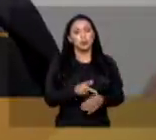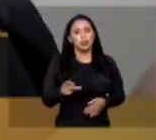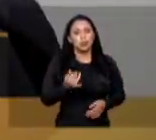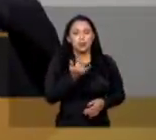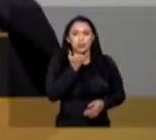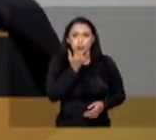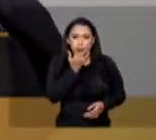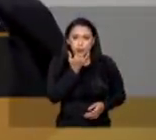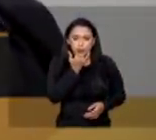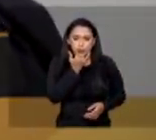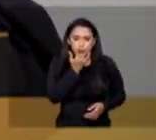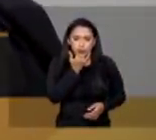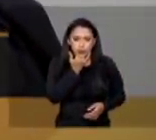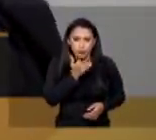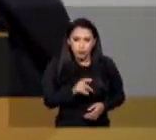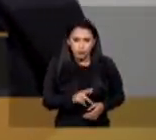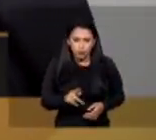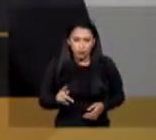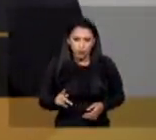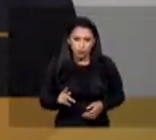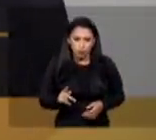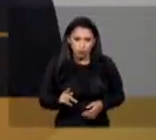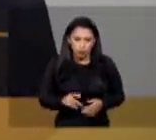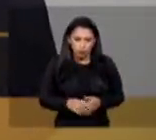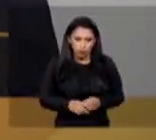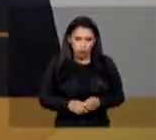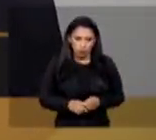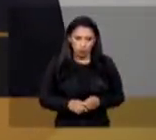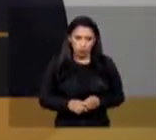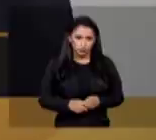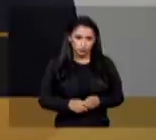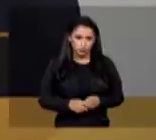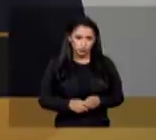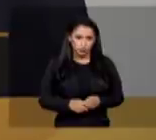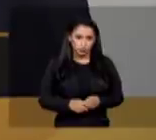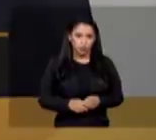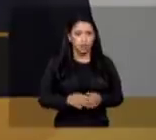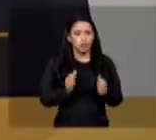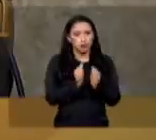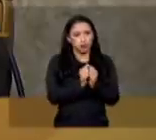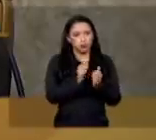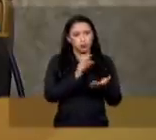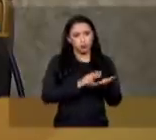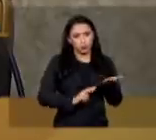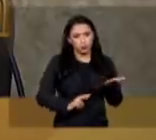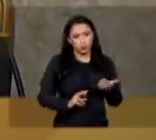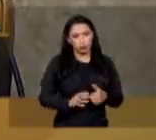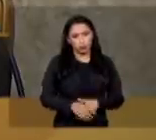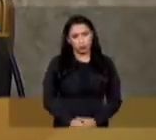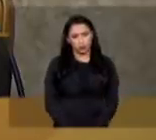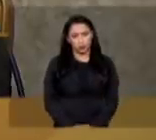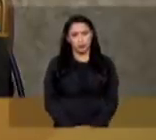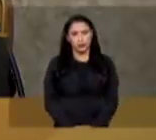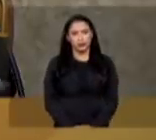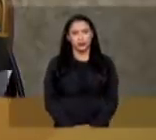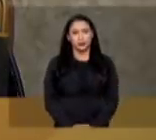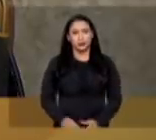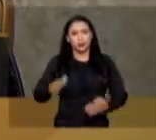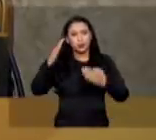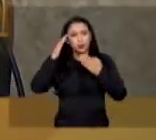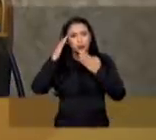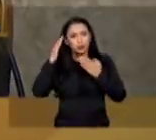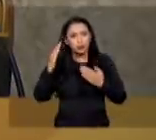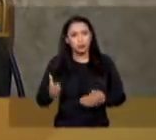pedindo todas as vênias, acompanho o voto do eminente relator. Muito obrigado, ministro